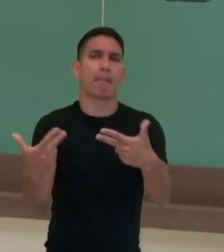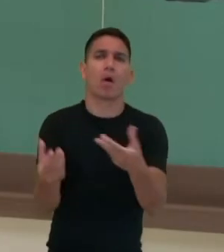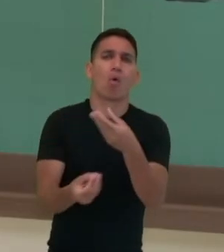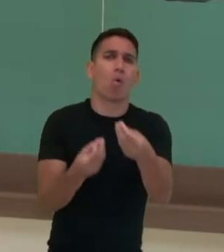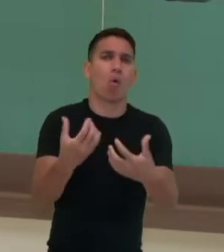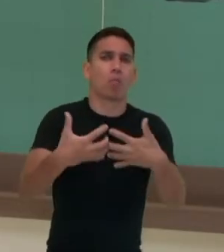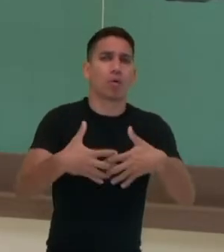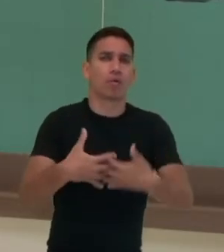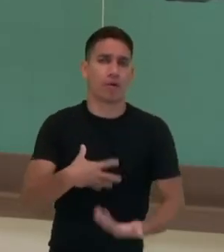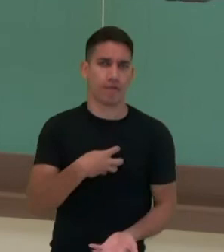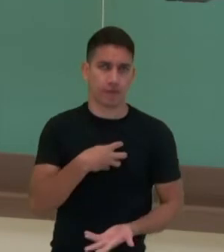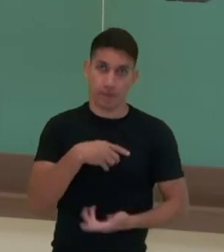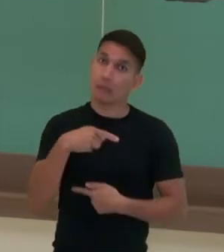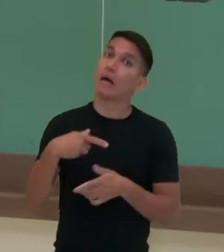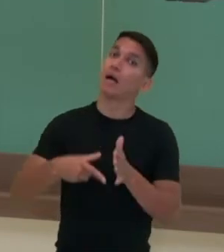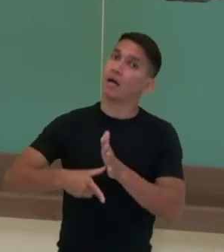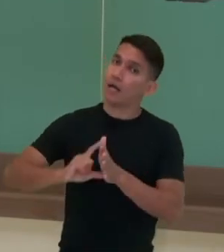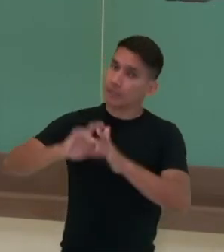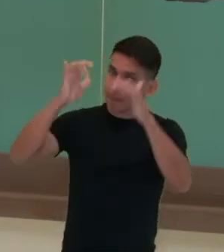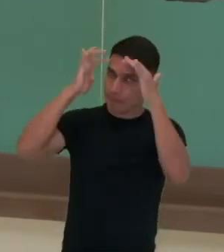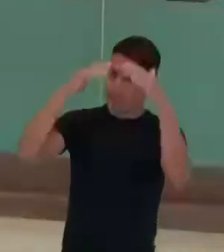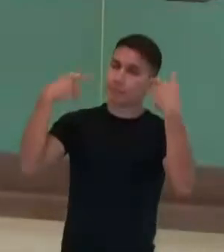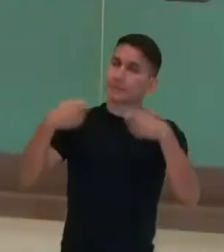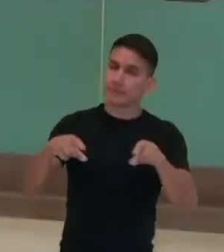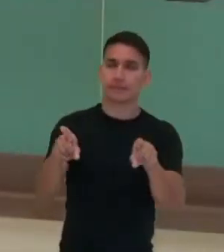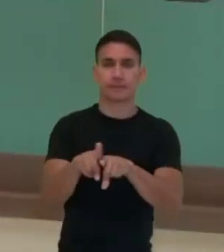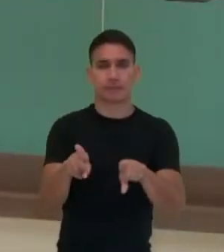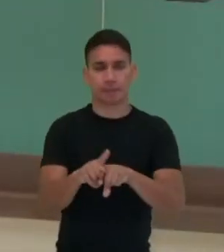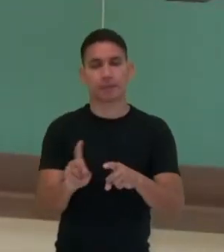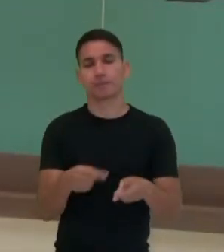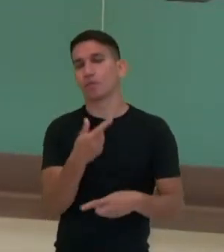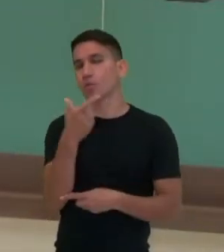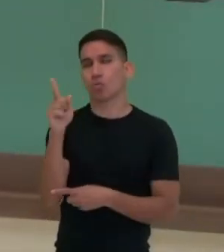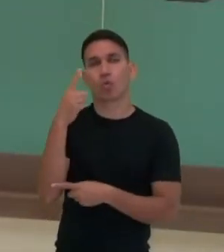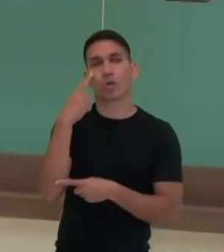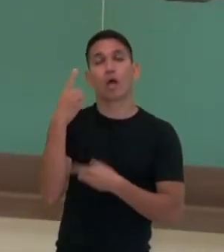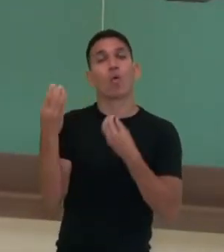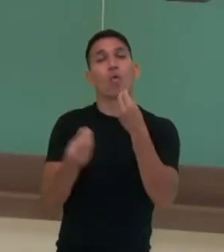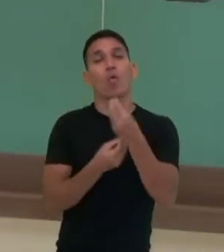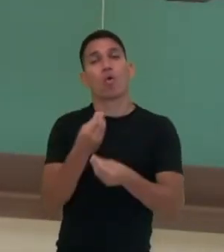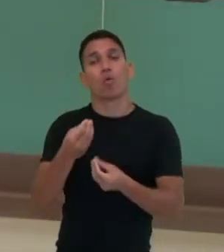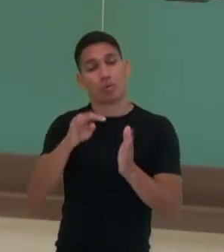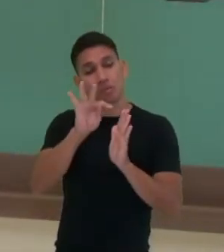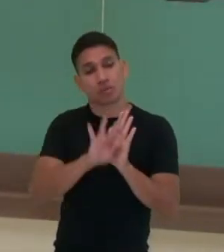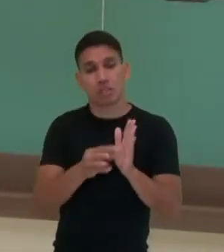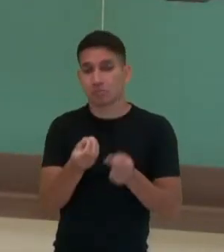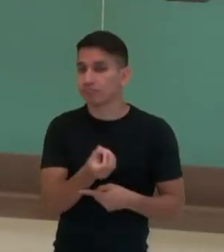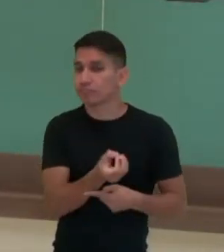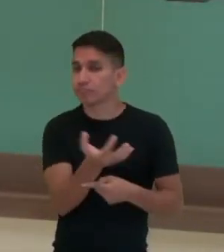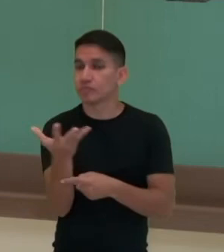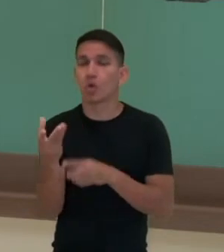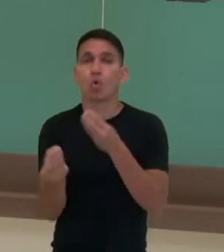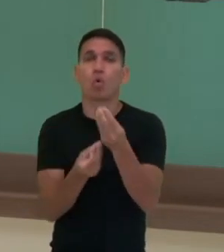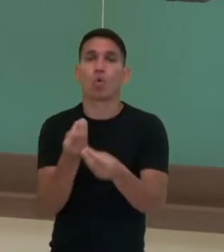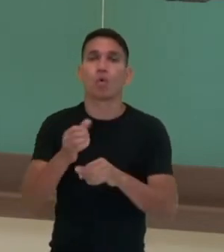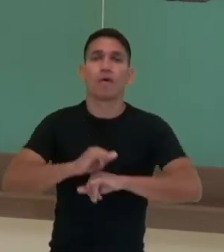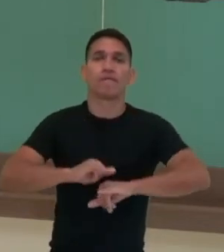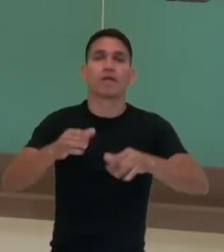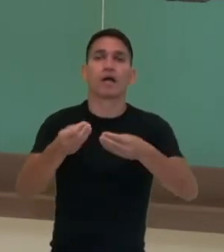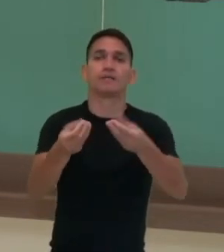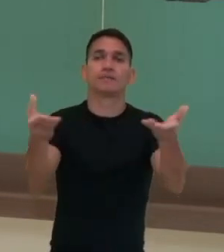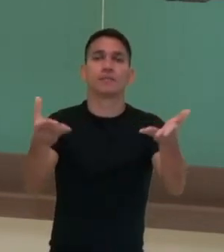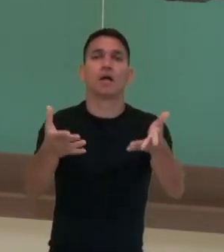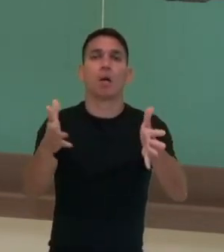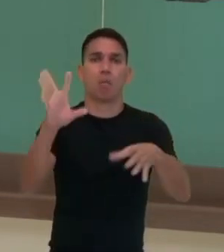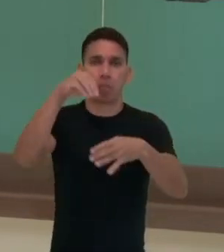isso precisa ser pensado também, certo? E onde o texto vai circular, né? Então, para quem que você vai divulgar?